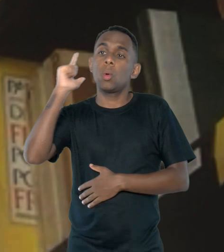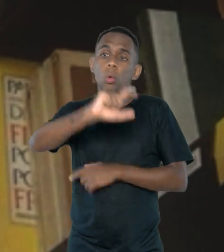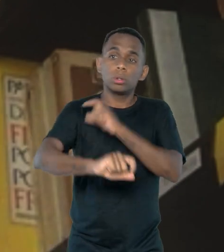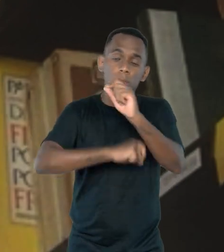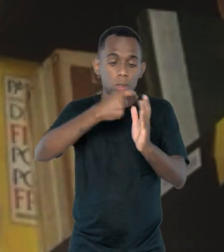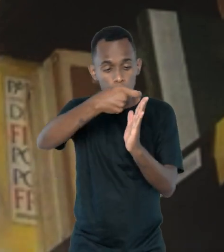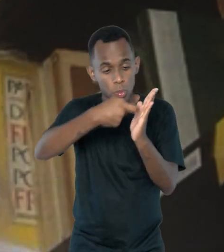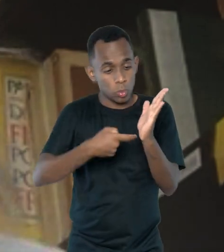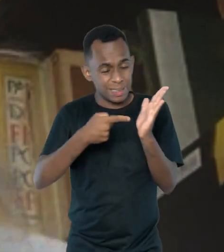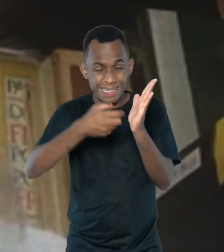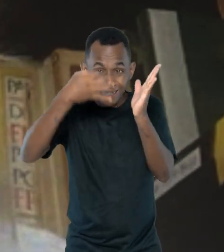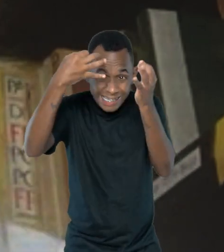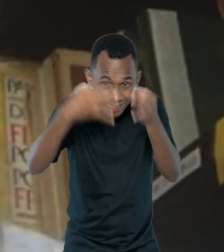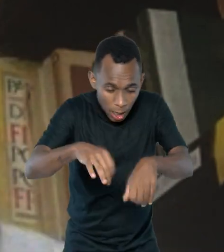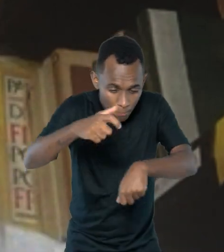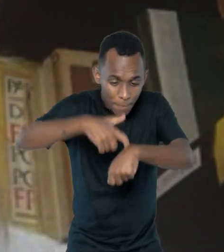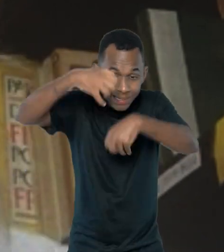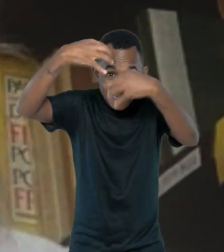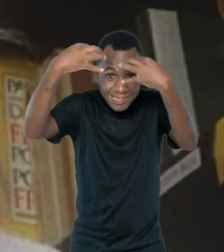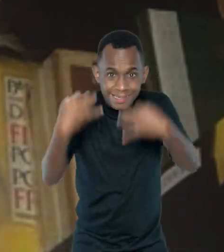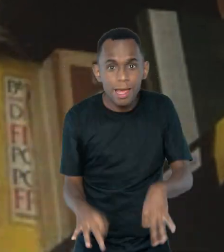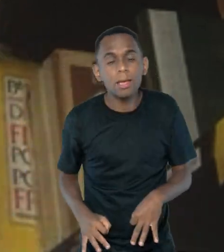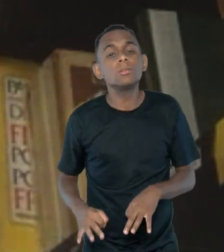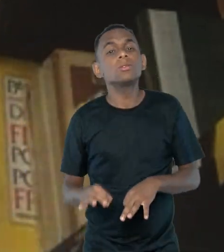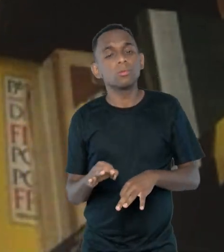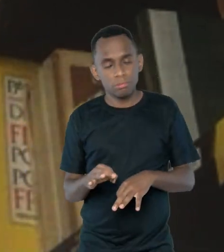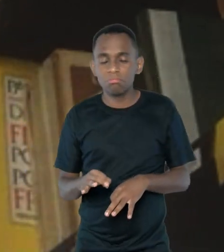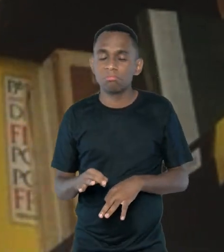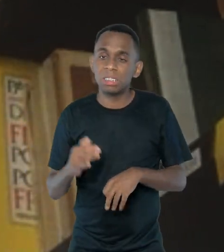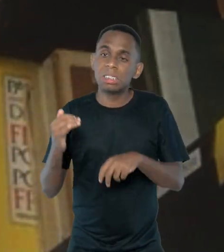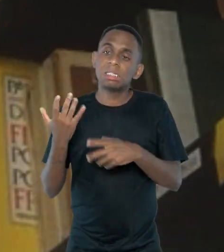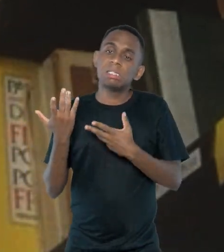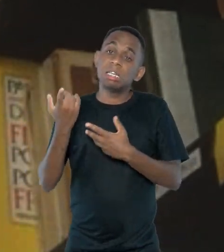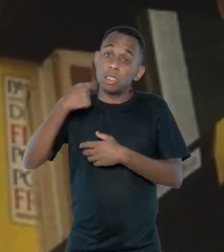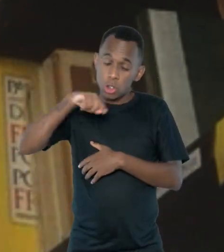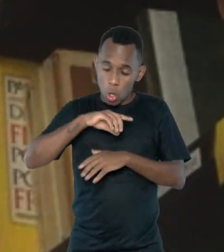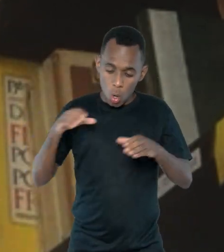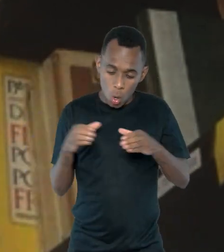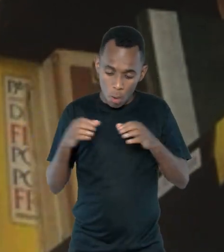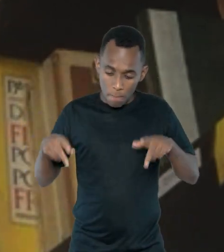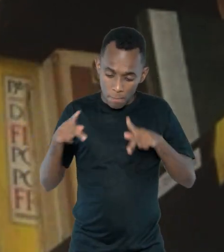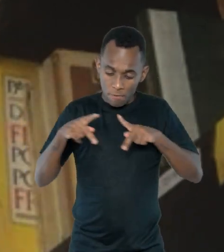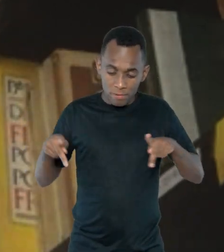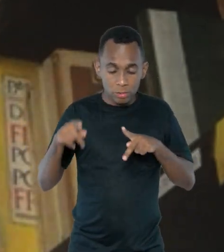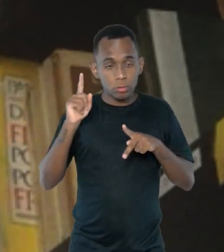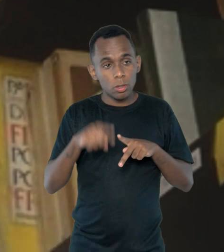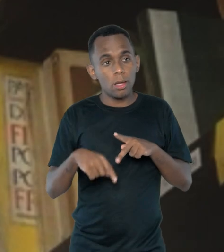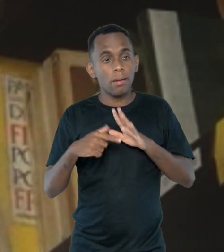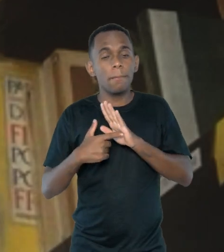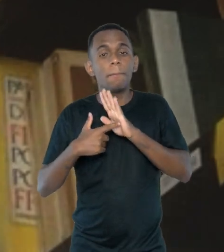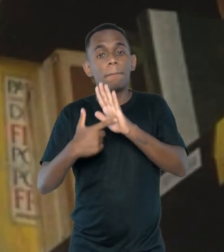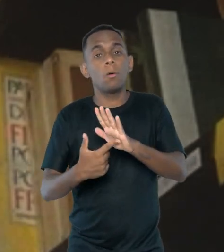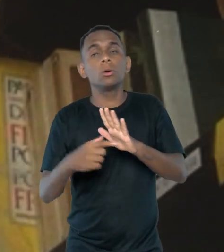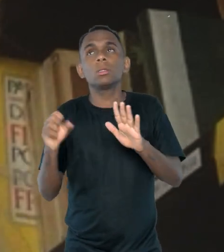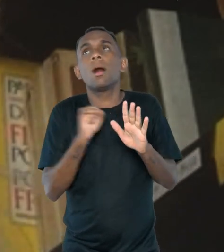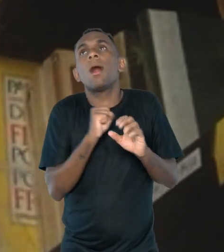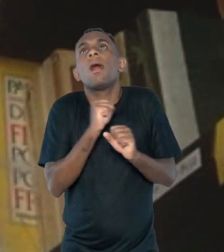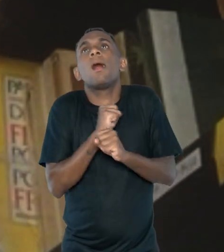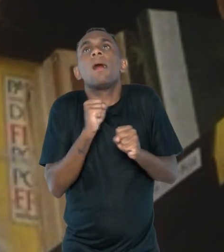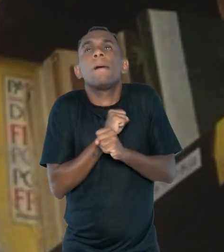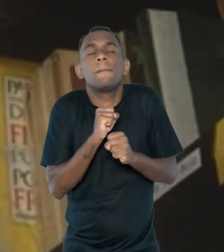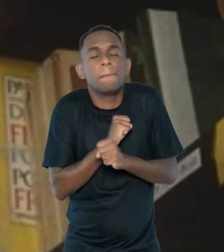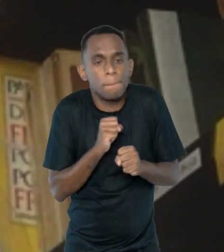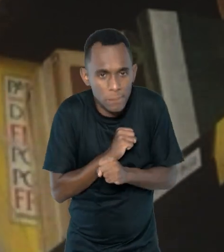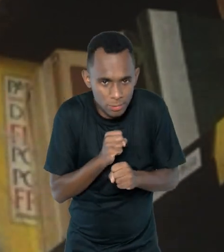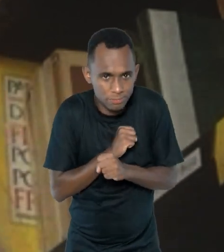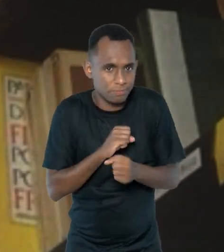texto certo, na hora certa. Se a gente que é professor mostra que ama aquilo,